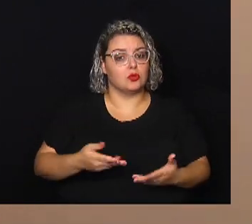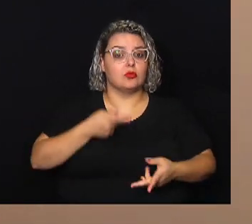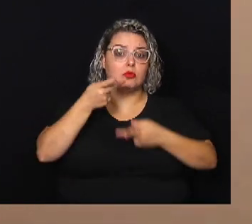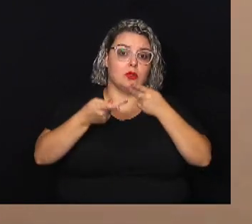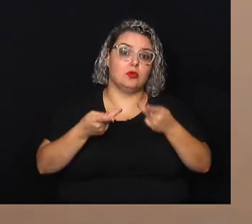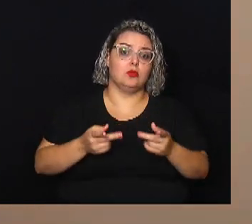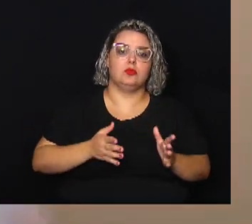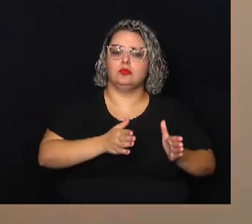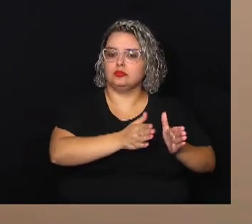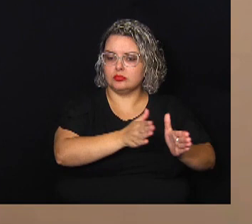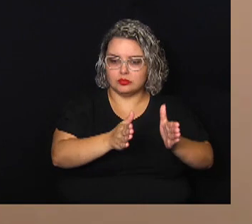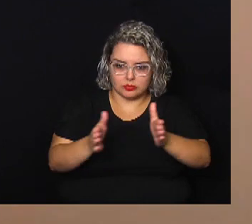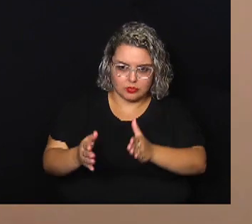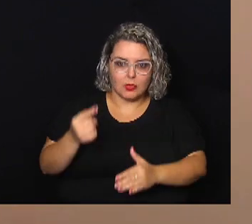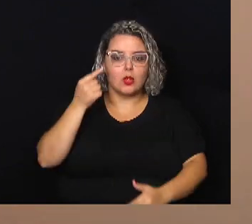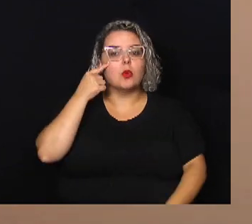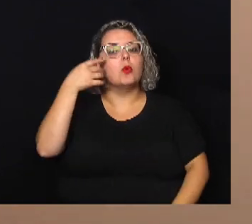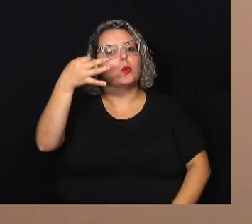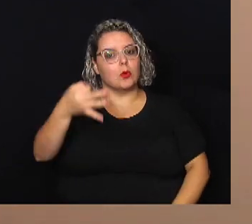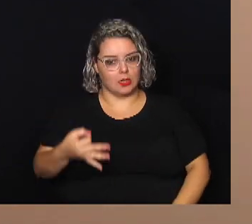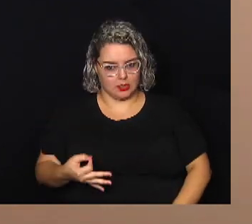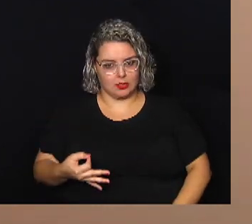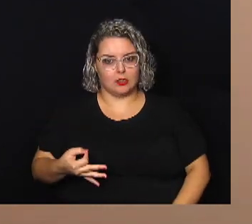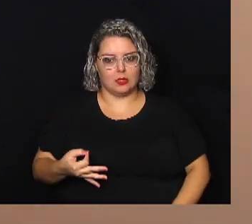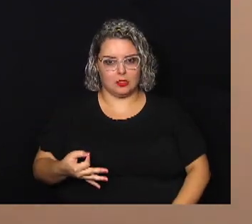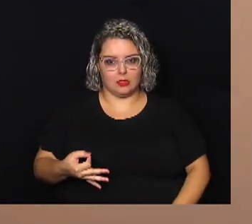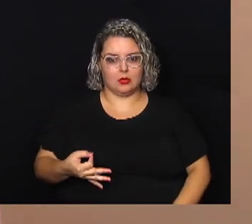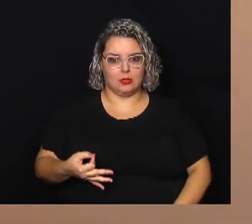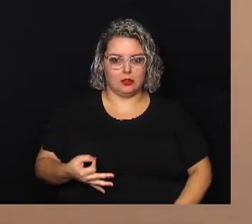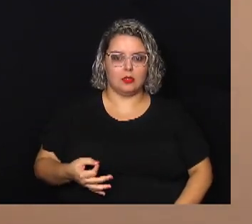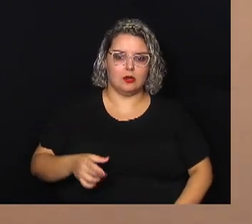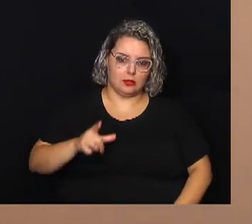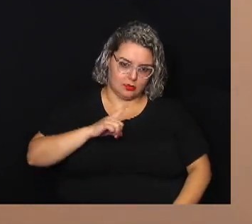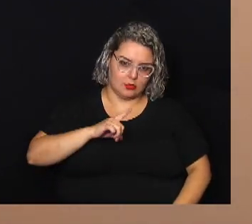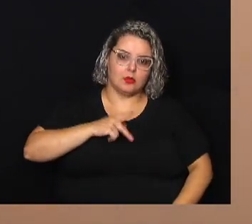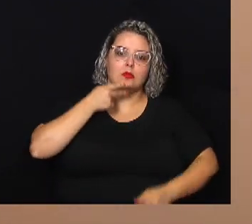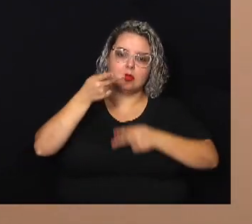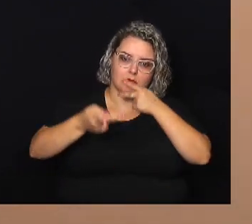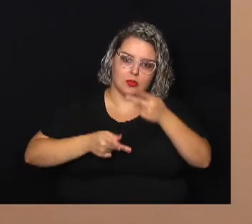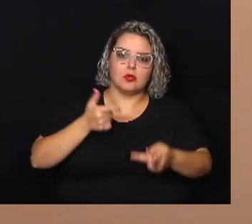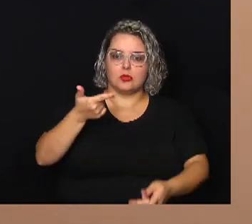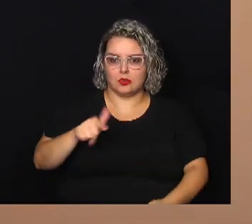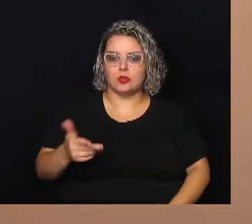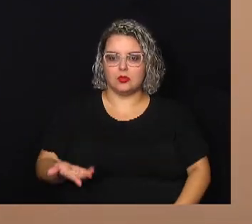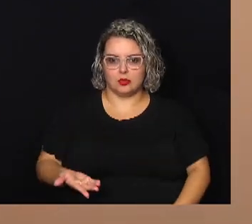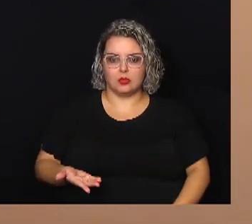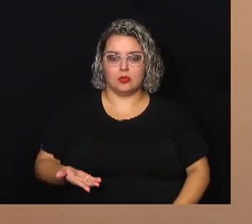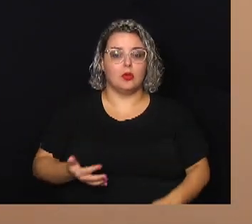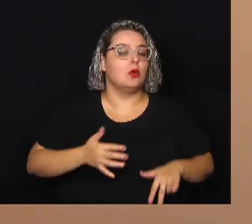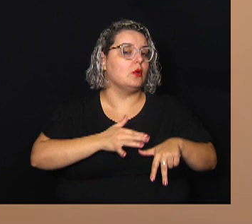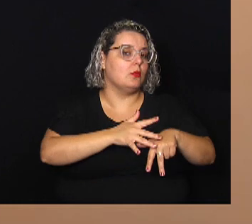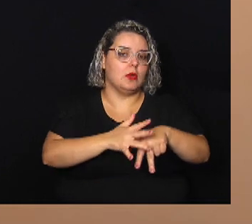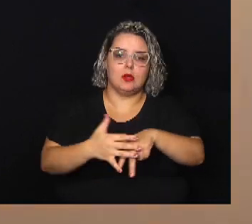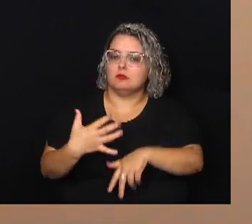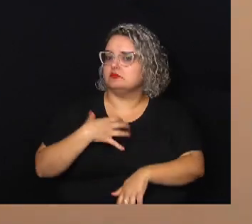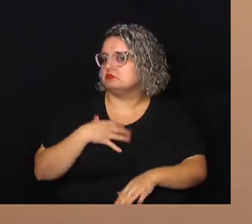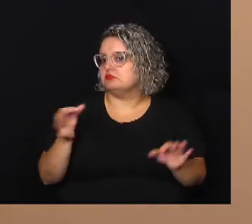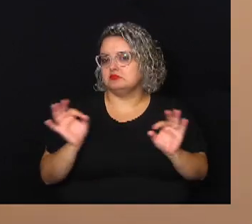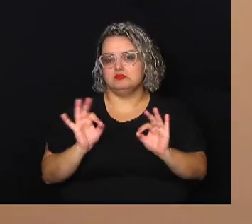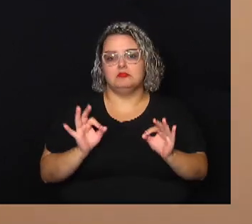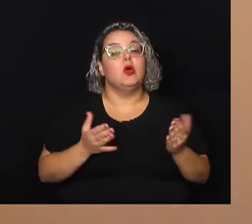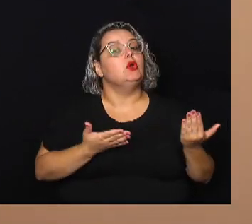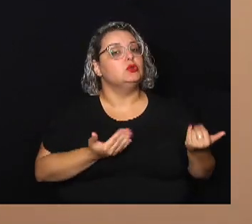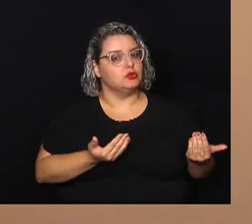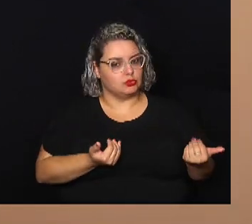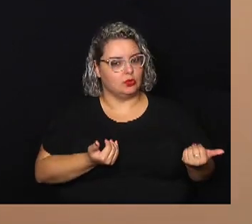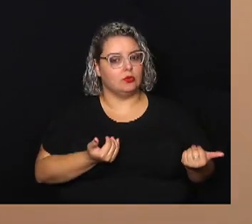cenários. O ideal, que eu tenho dito e falo mais uma vez, é aquele paciente que não sente nada, jovem e